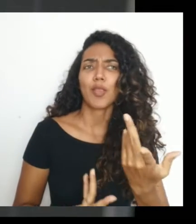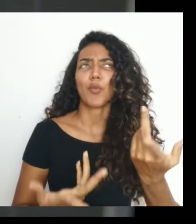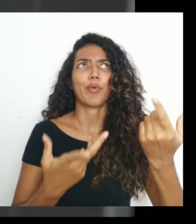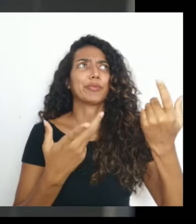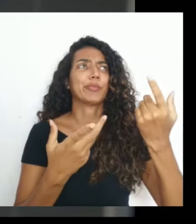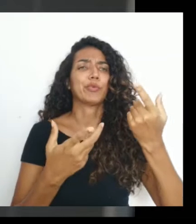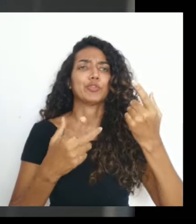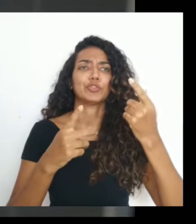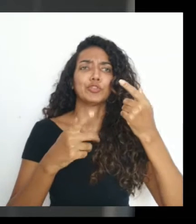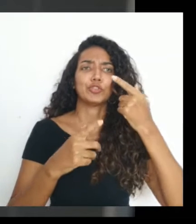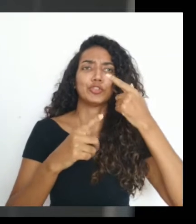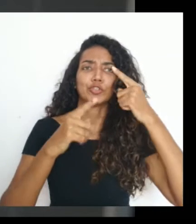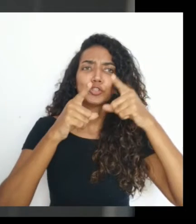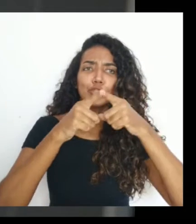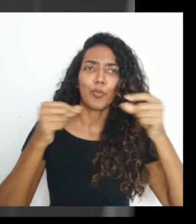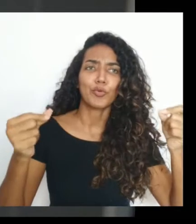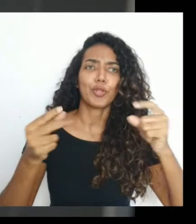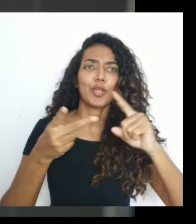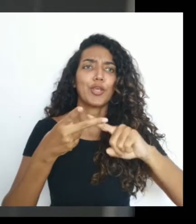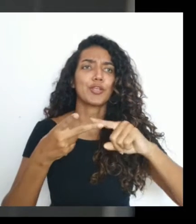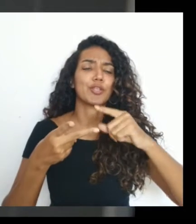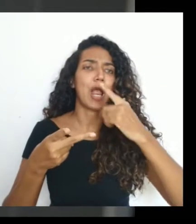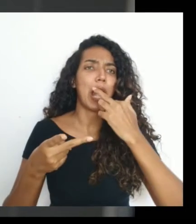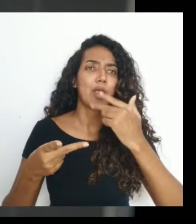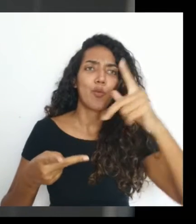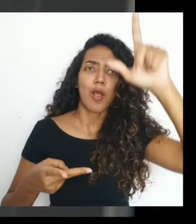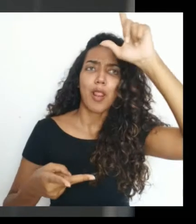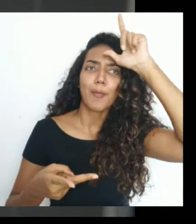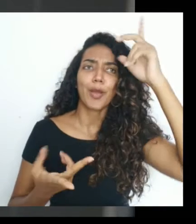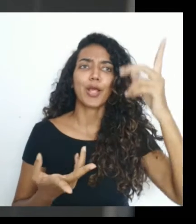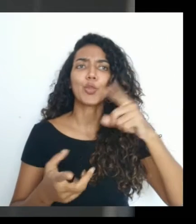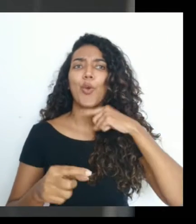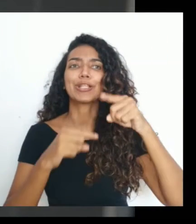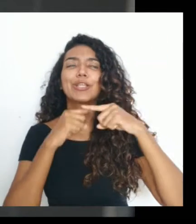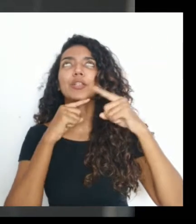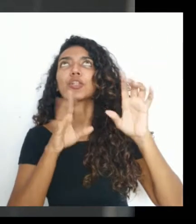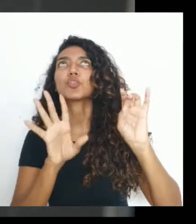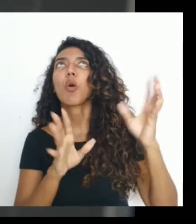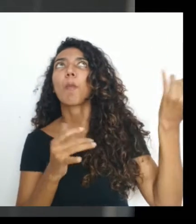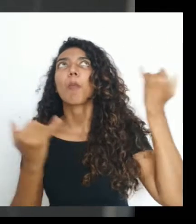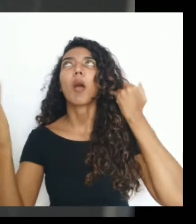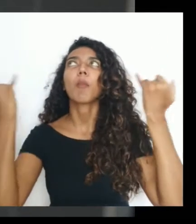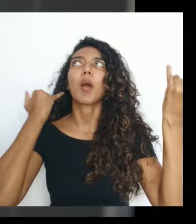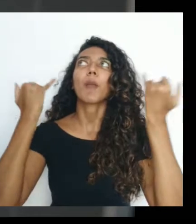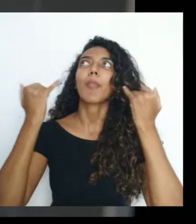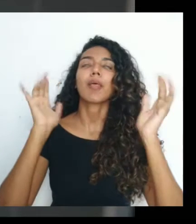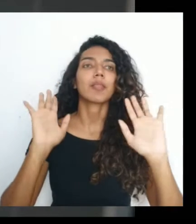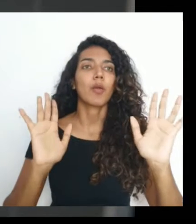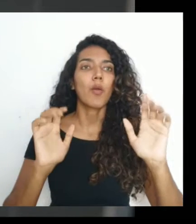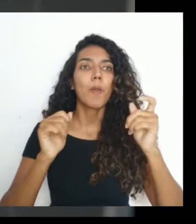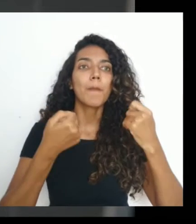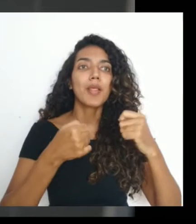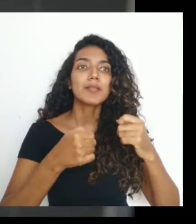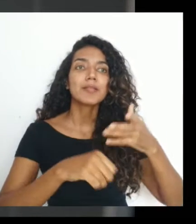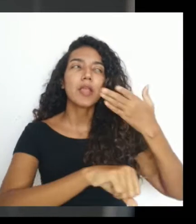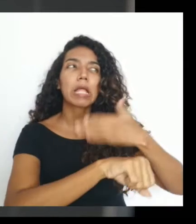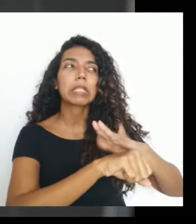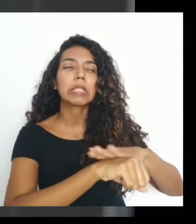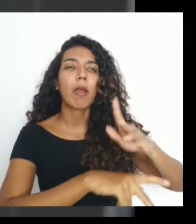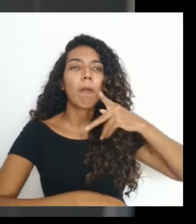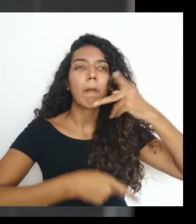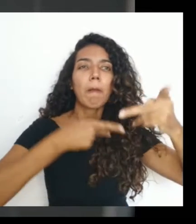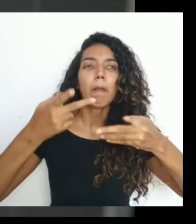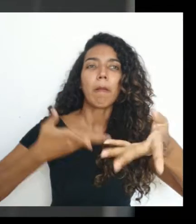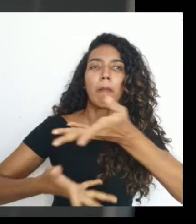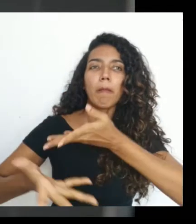qualquer coisa, você tem que praticar. Não adianta só ler ou escutar outra pessoa falando, você tem que falar, você tem que escrever. Não é nada diferente com Java, você